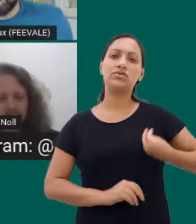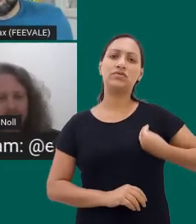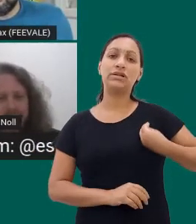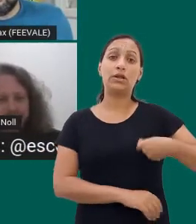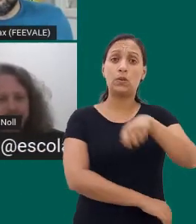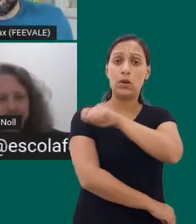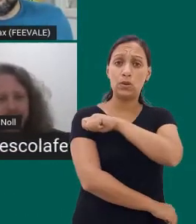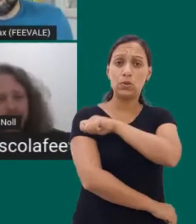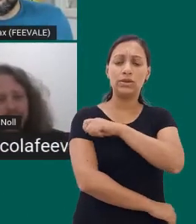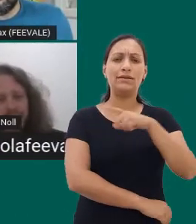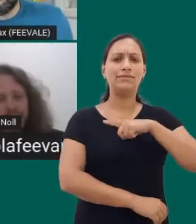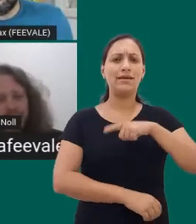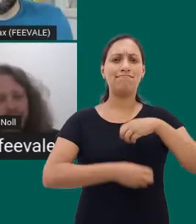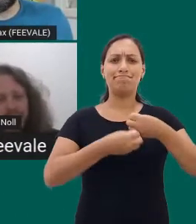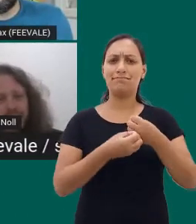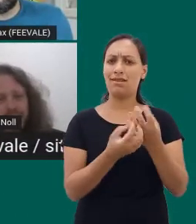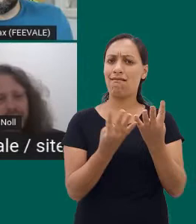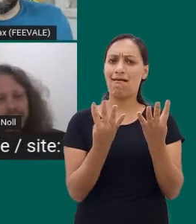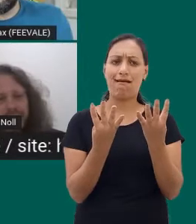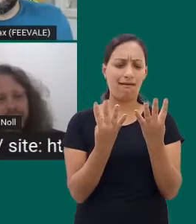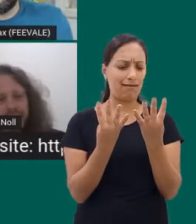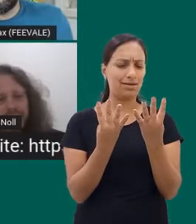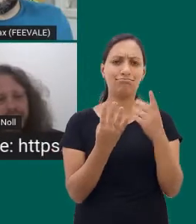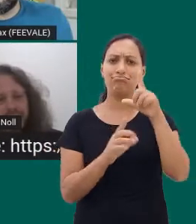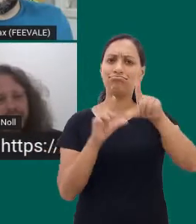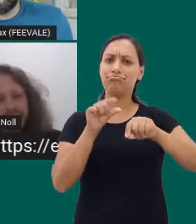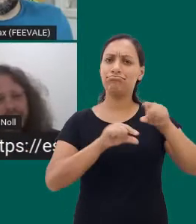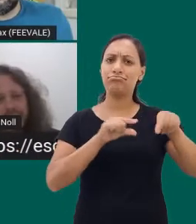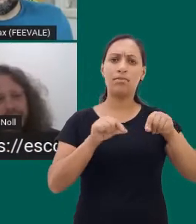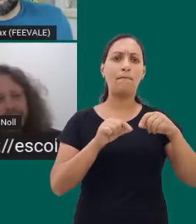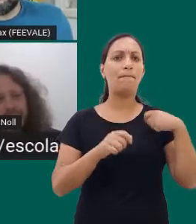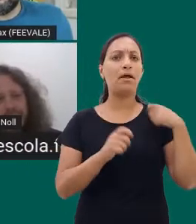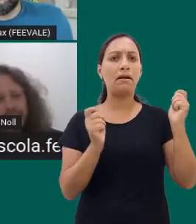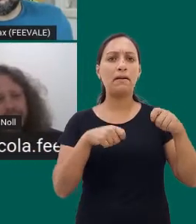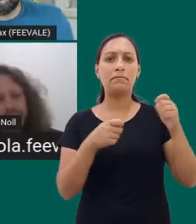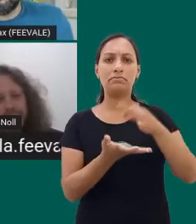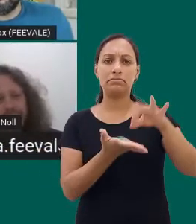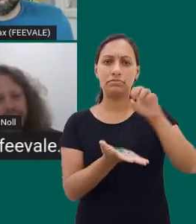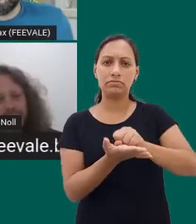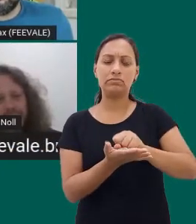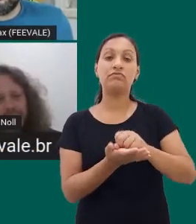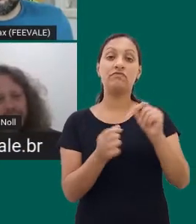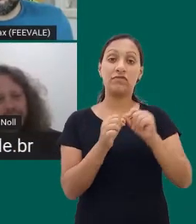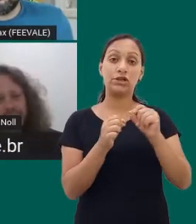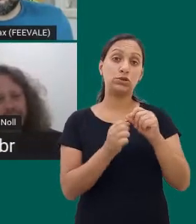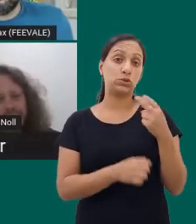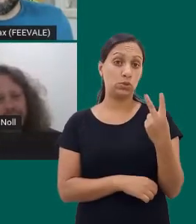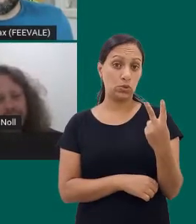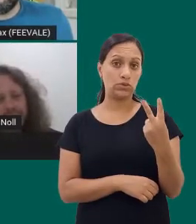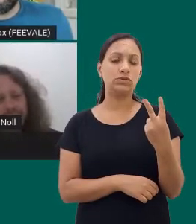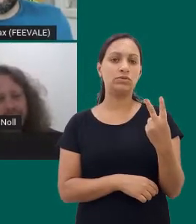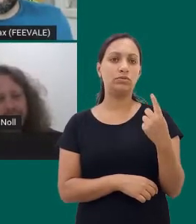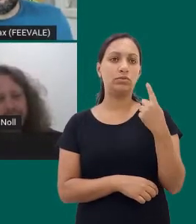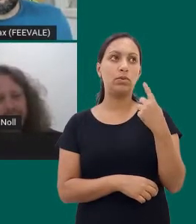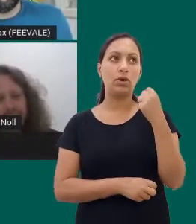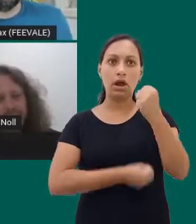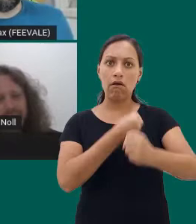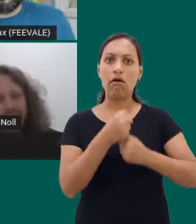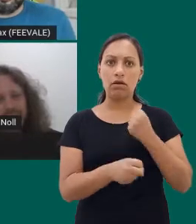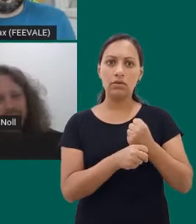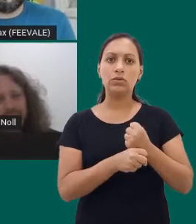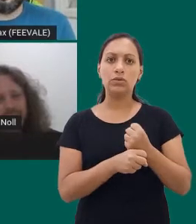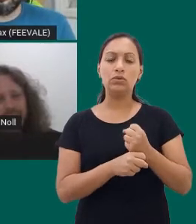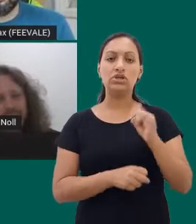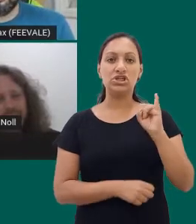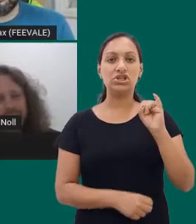aí um leque de possibilidades para se matricular, ele faz 2 itinerários por ano, 1 por semestre, né? Então, ele no